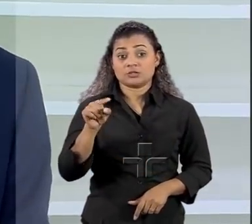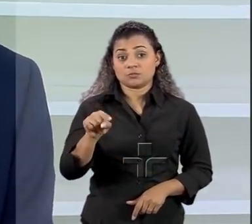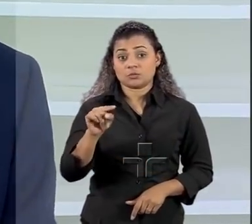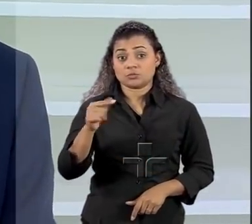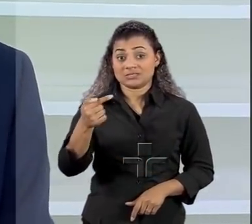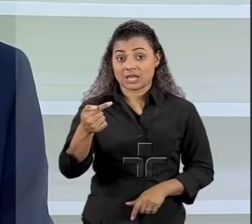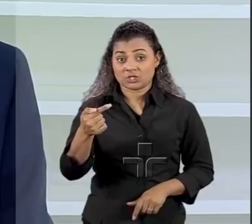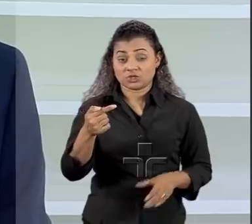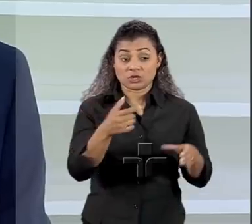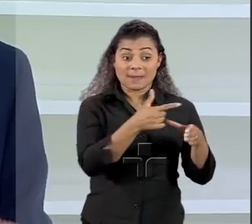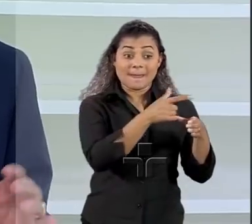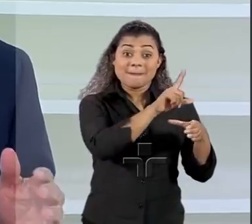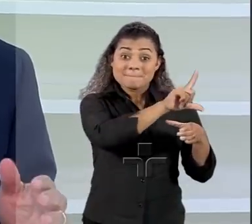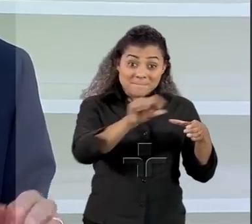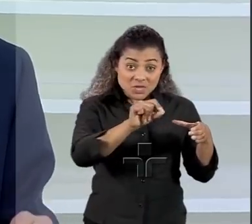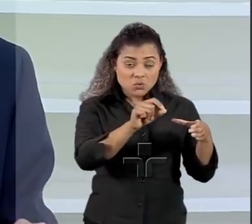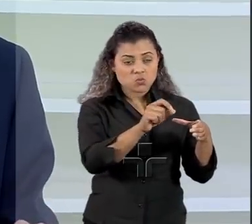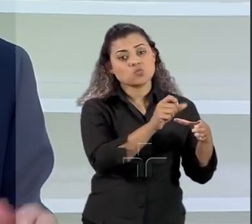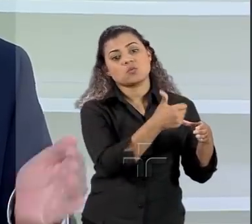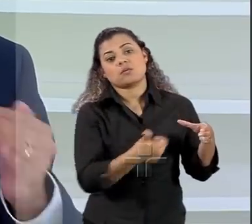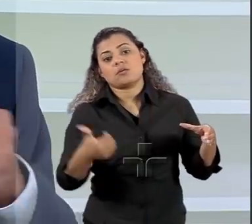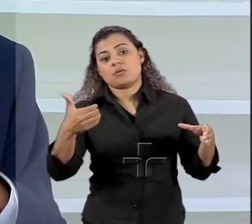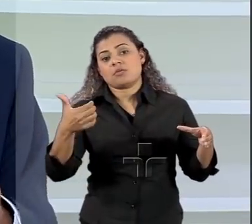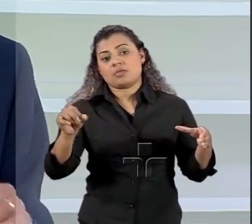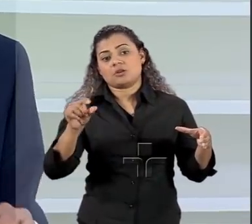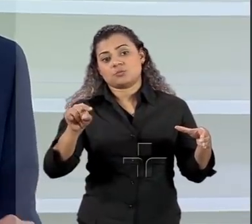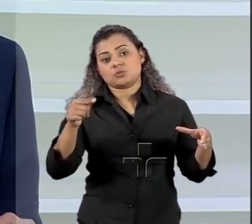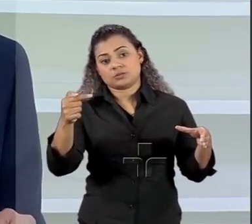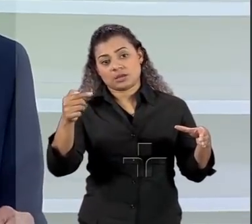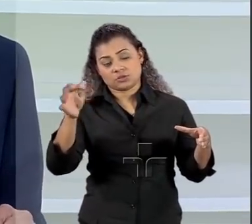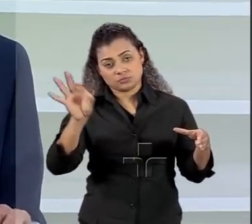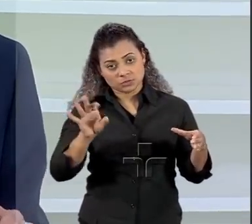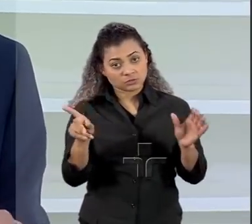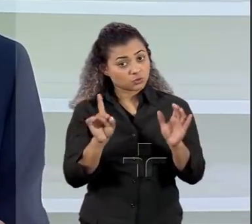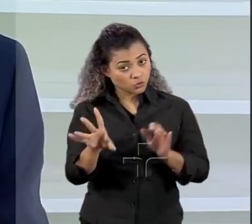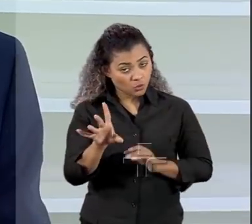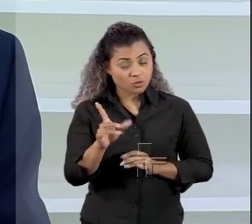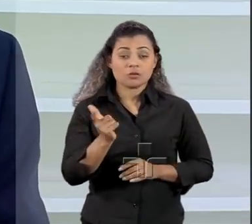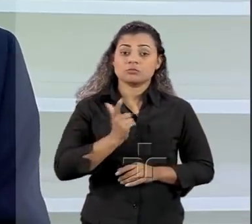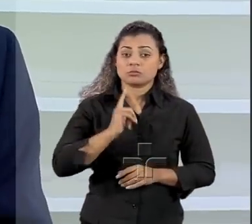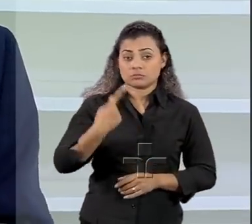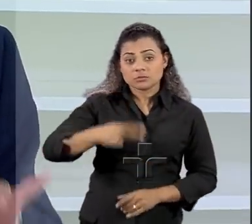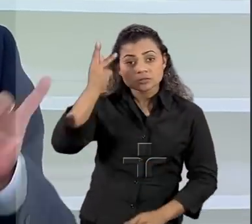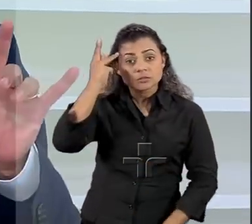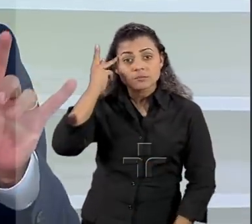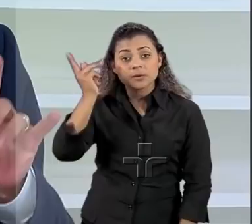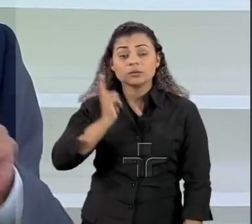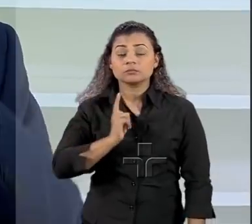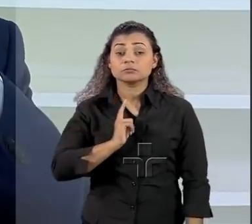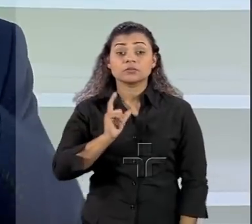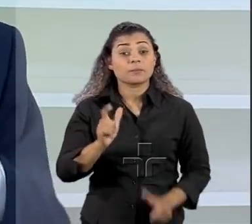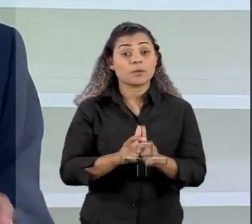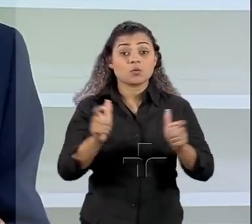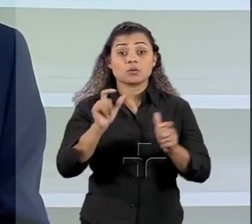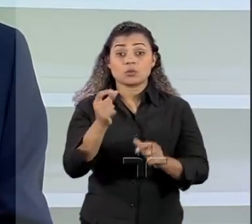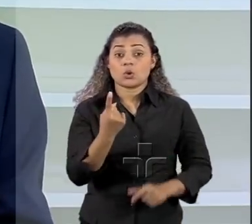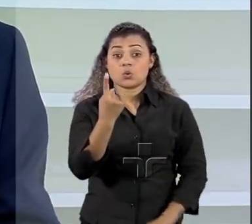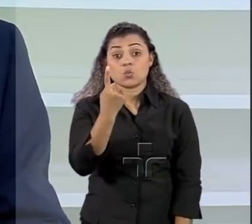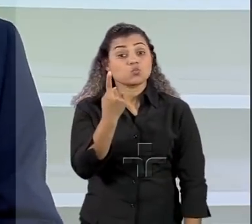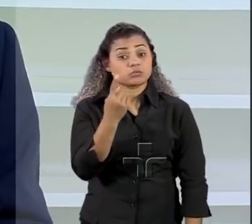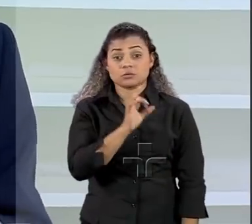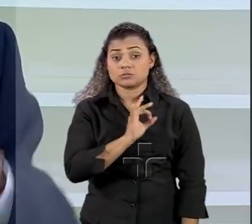mil. Então, nós reduzimos, e a grande maioria das cidades de São Paulo, o índice ficou em um